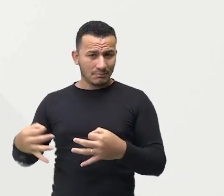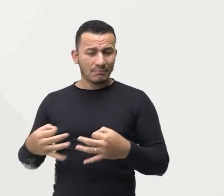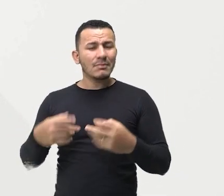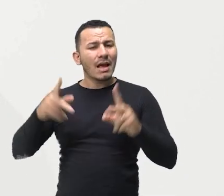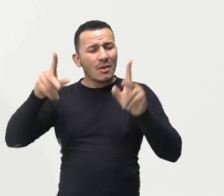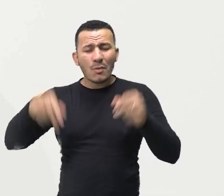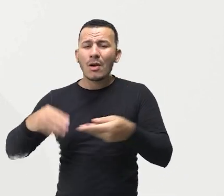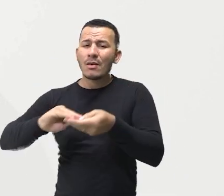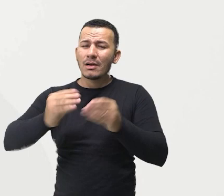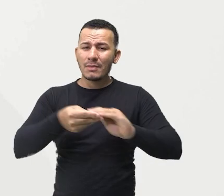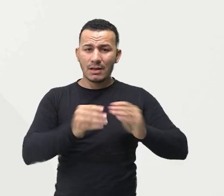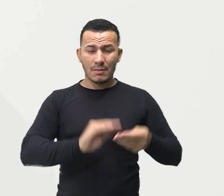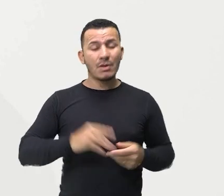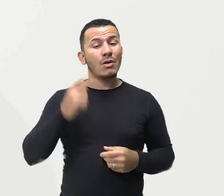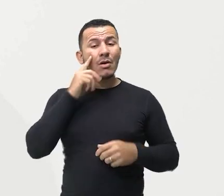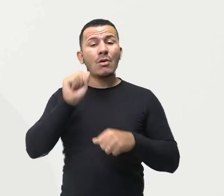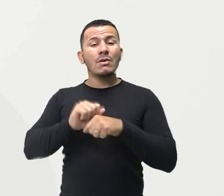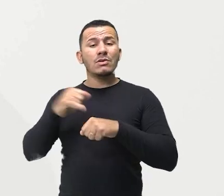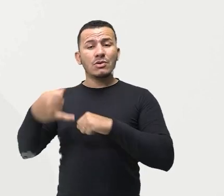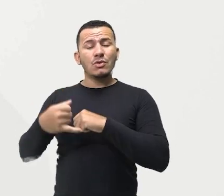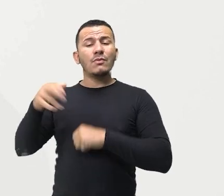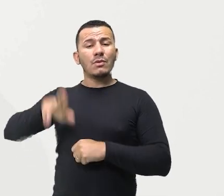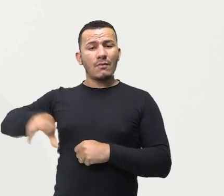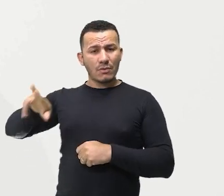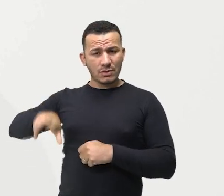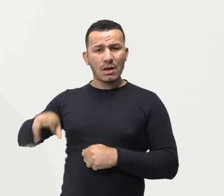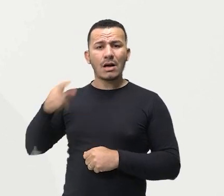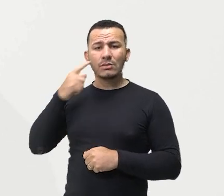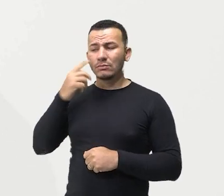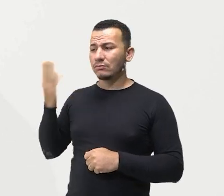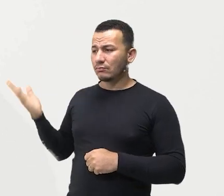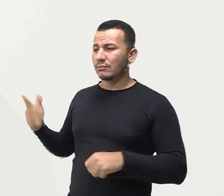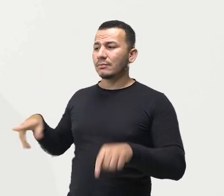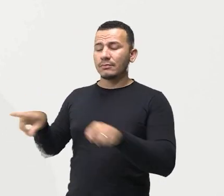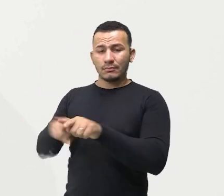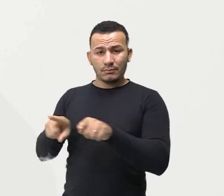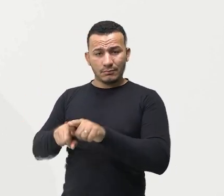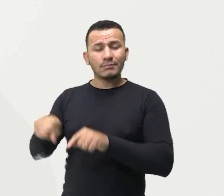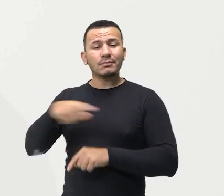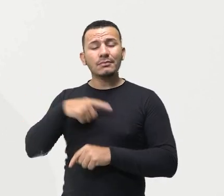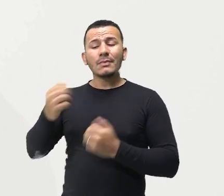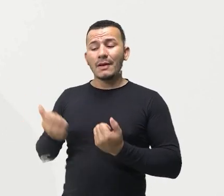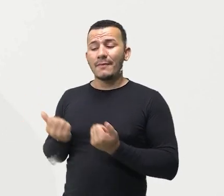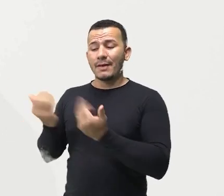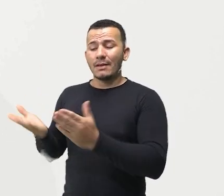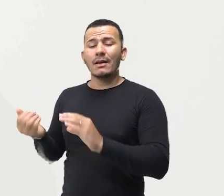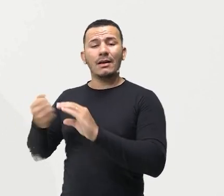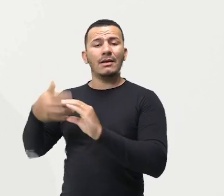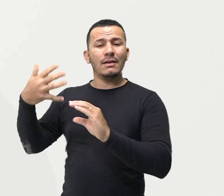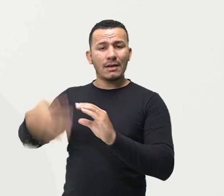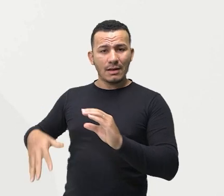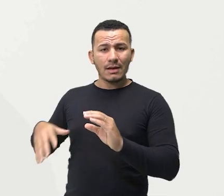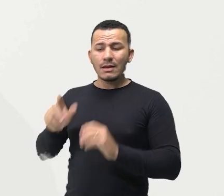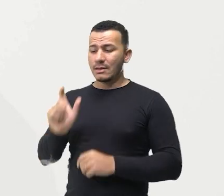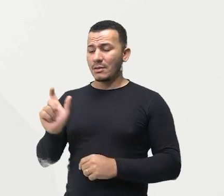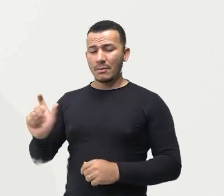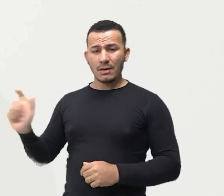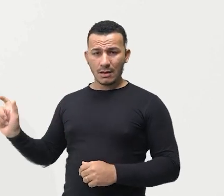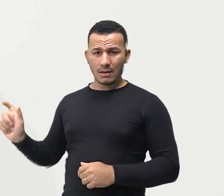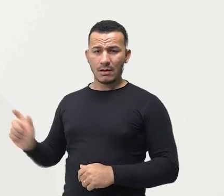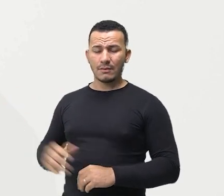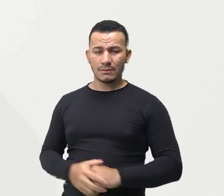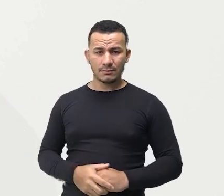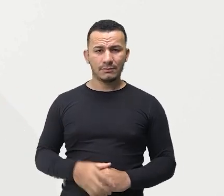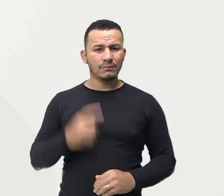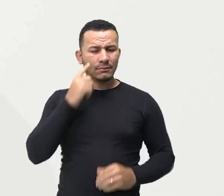pode observar os adjetivos que foram utilizados. Observe que os adjetivos vão caracterizar as palavras, né? Então,